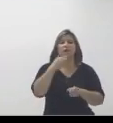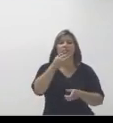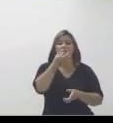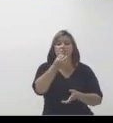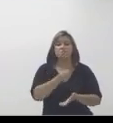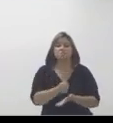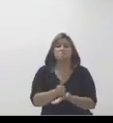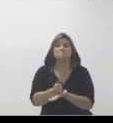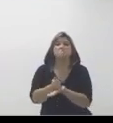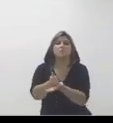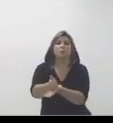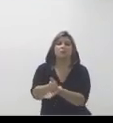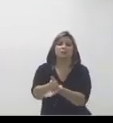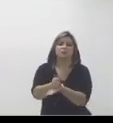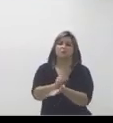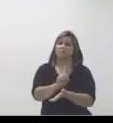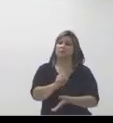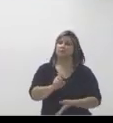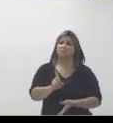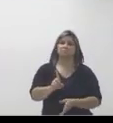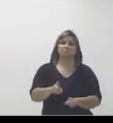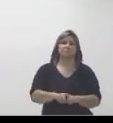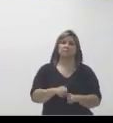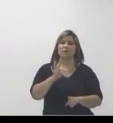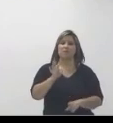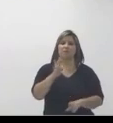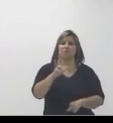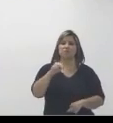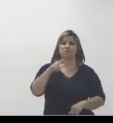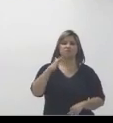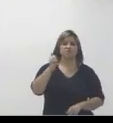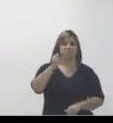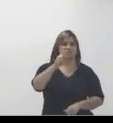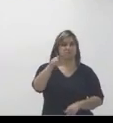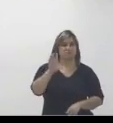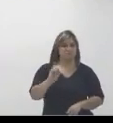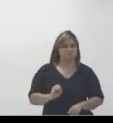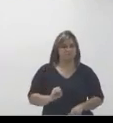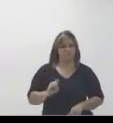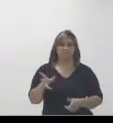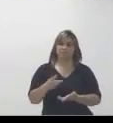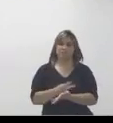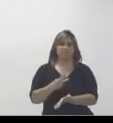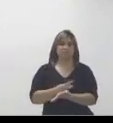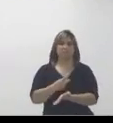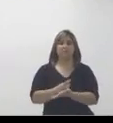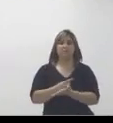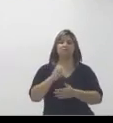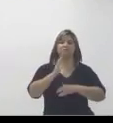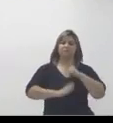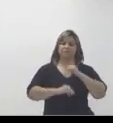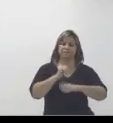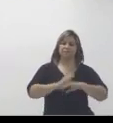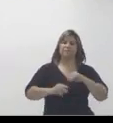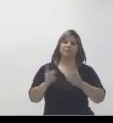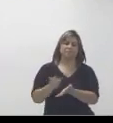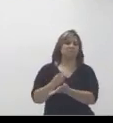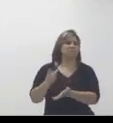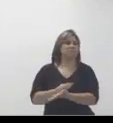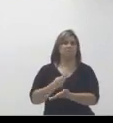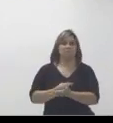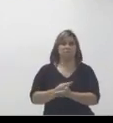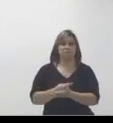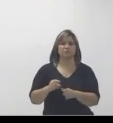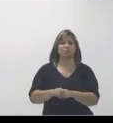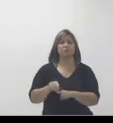não esclarece a funcionalidade disso e na prática a gente tem visto que é um espaço